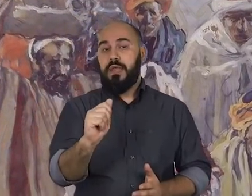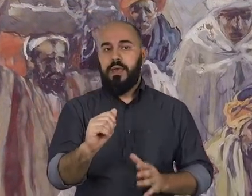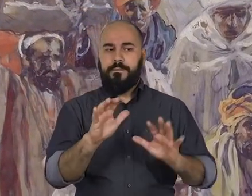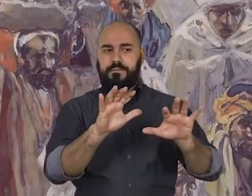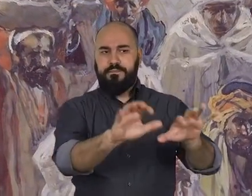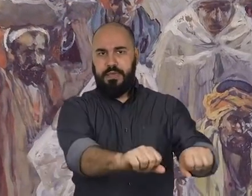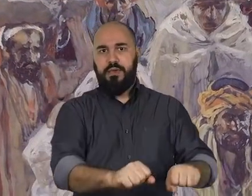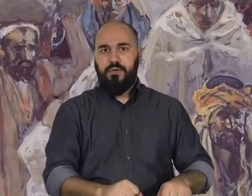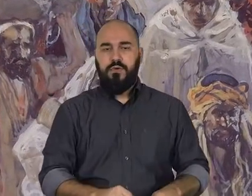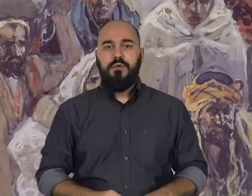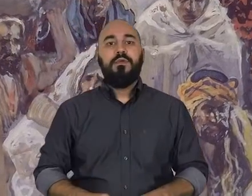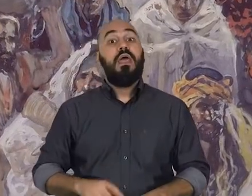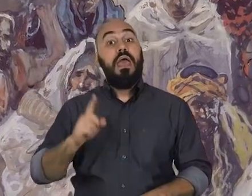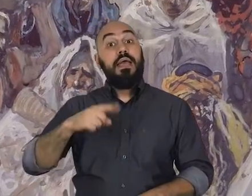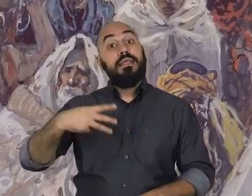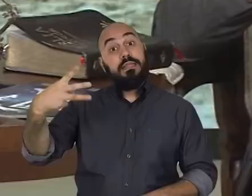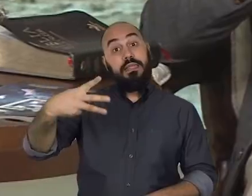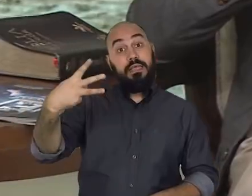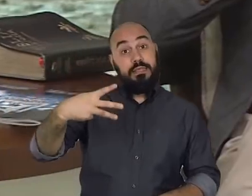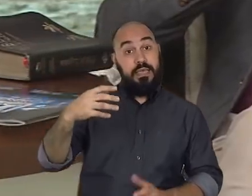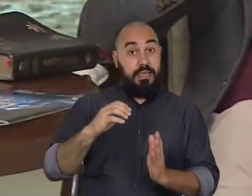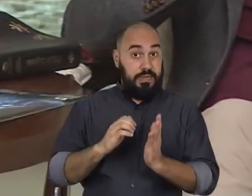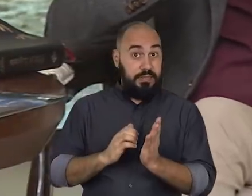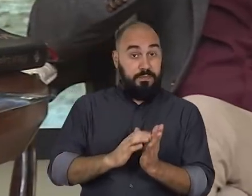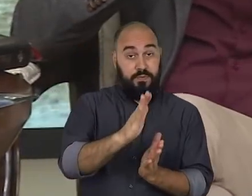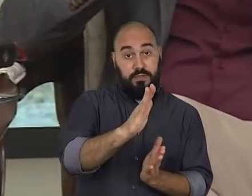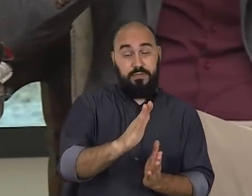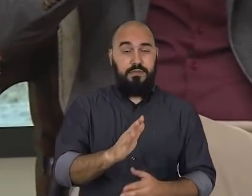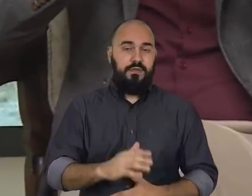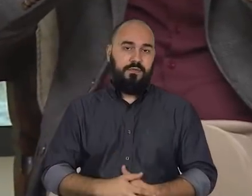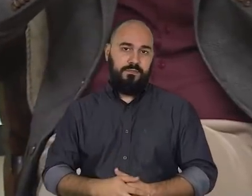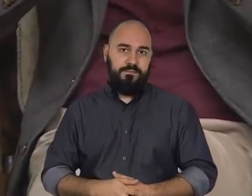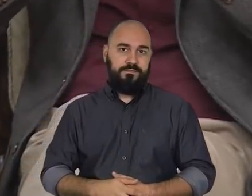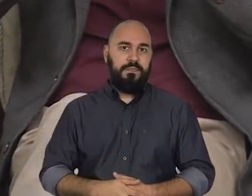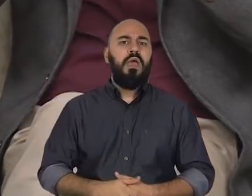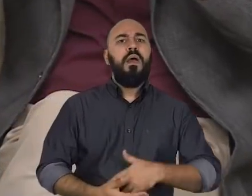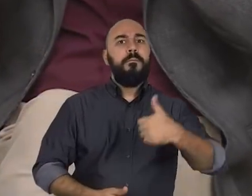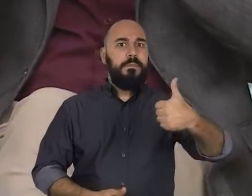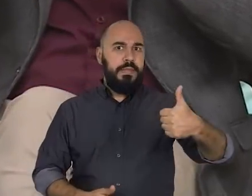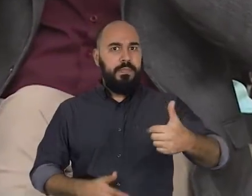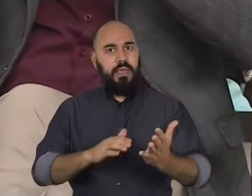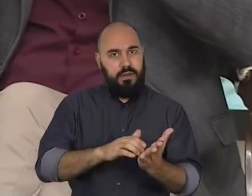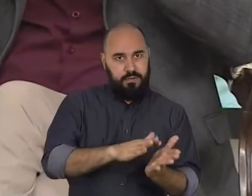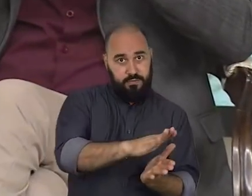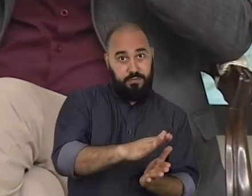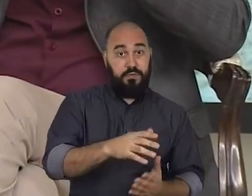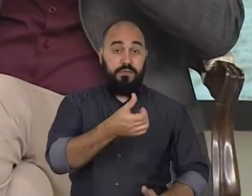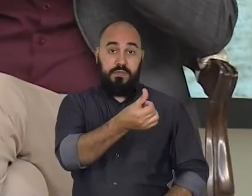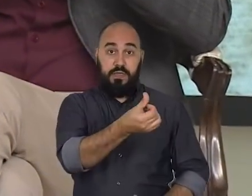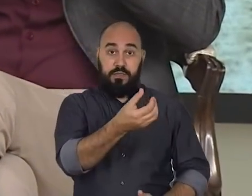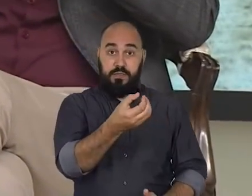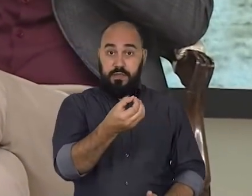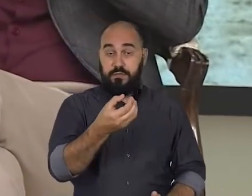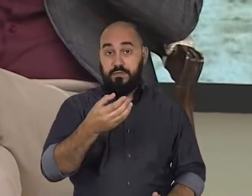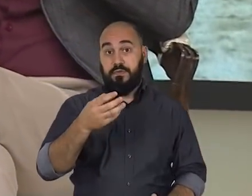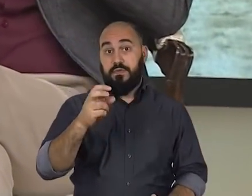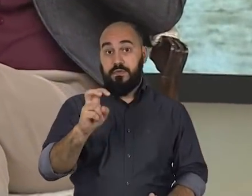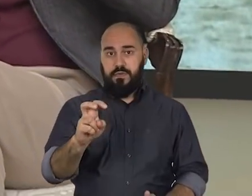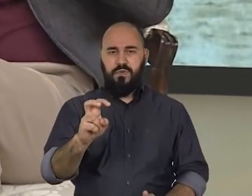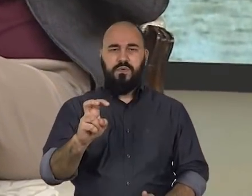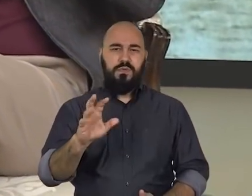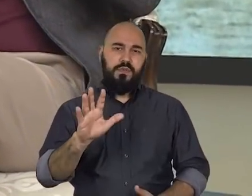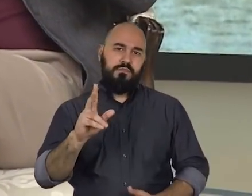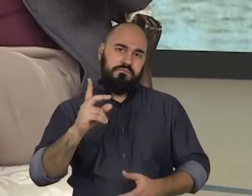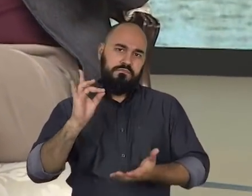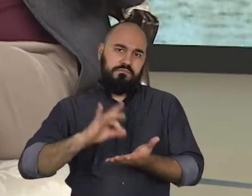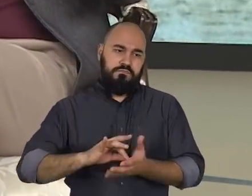terceira deportação dos judeus. A primeira deportação teria ocorrido em 605 a.C., foi aquela da qual Daniel e